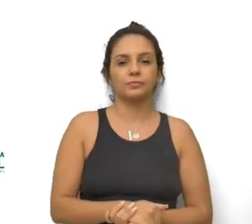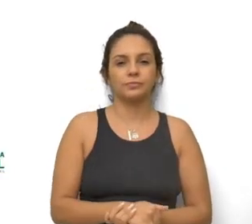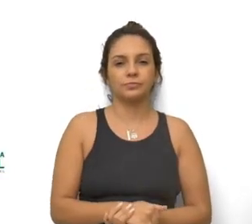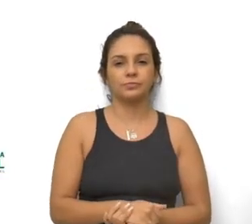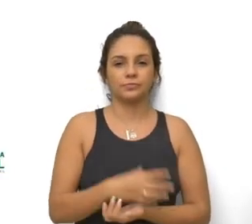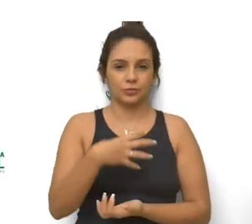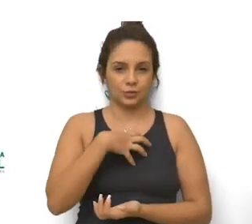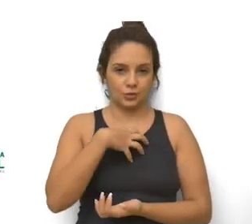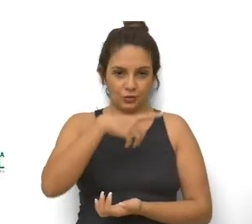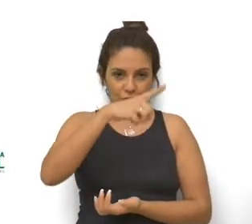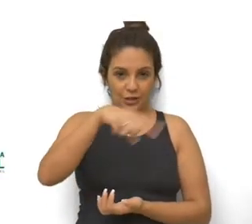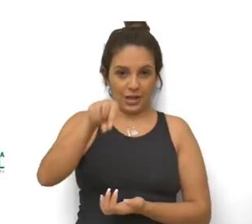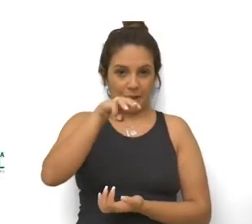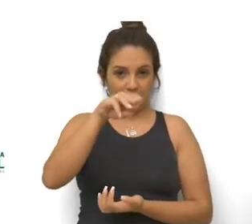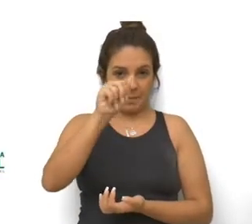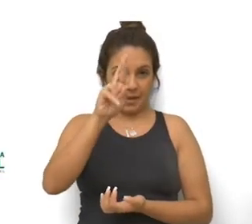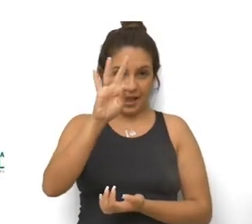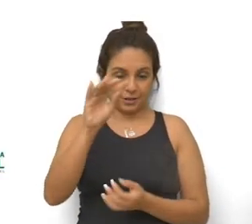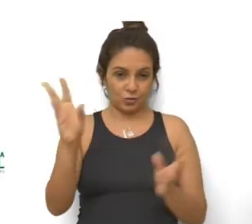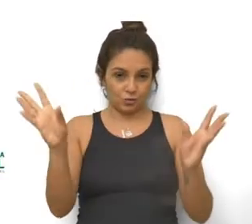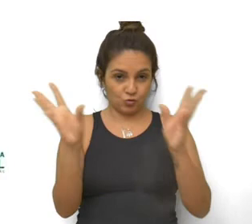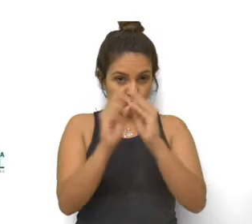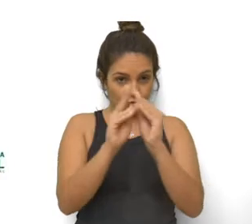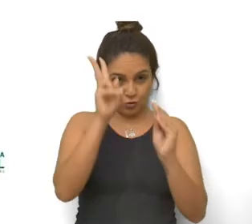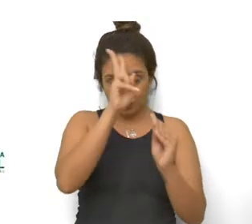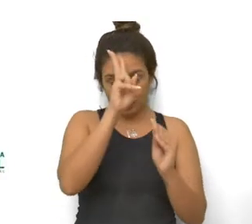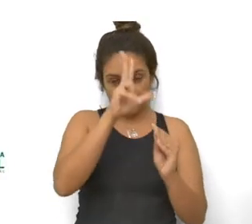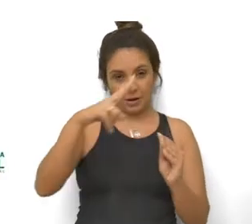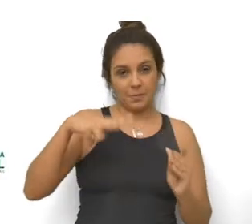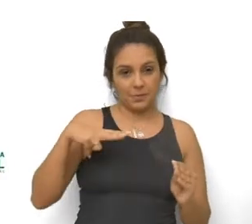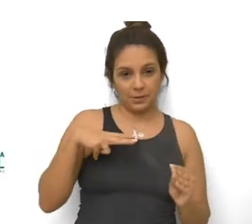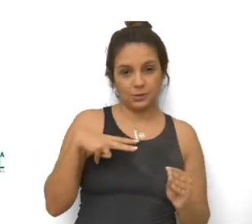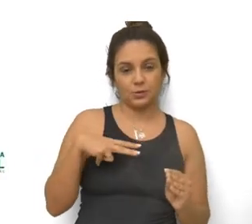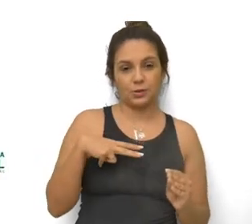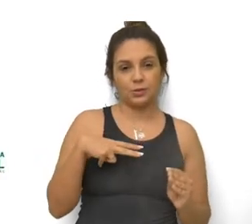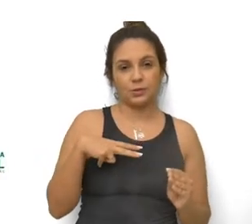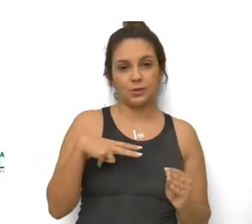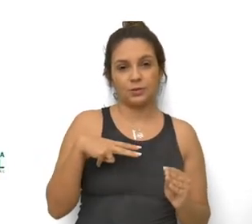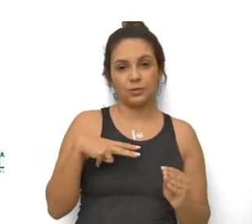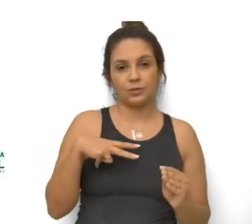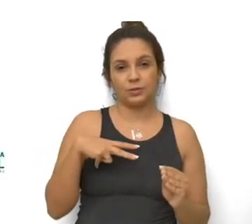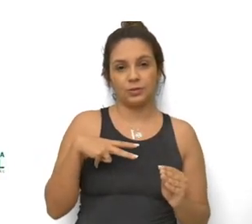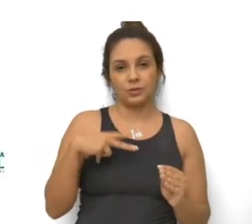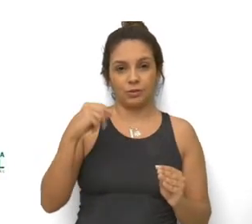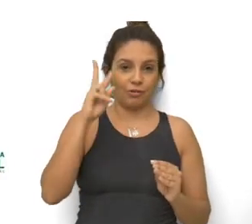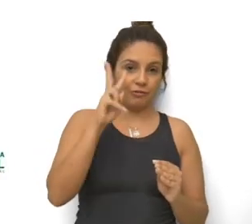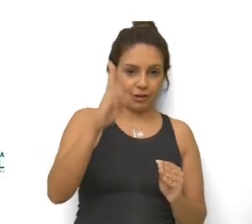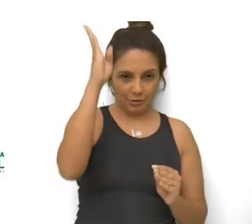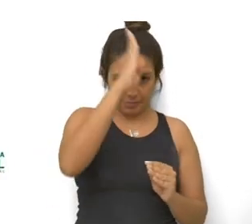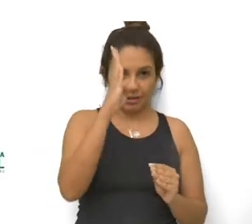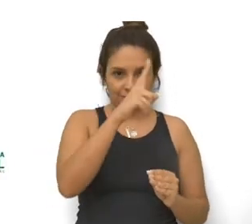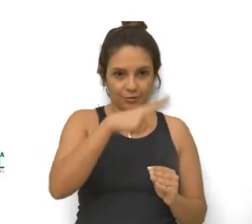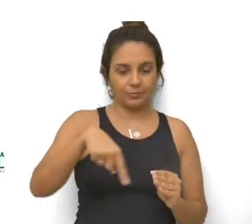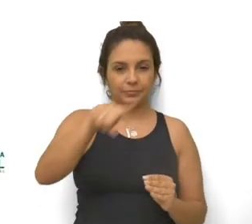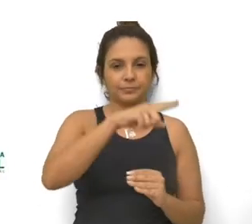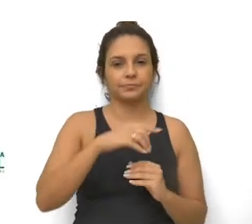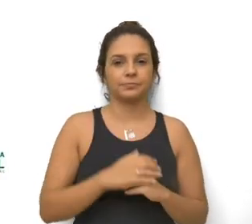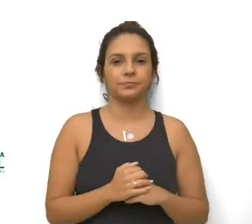desse jeito que a Martha juntou a história pessoal dela com o que ela estava vendo aqui no Brasil.